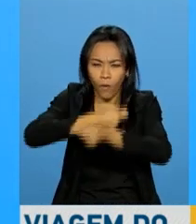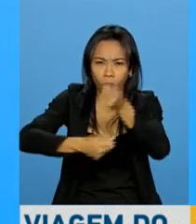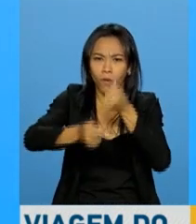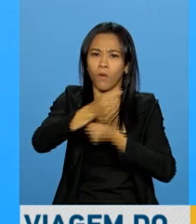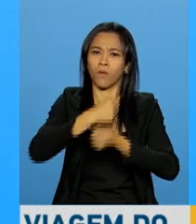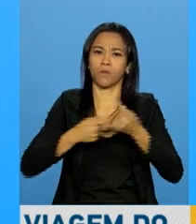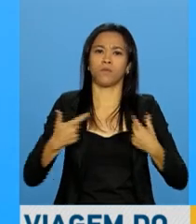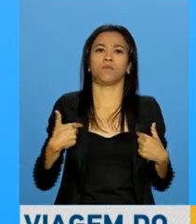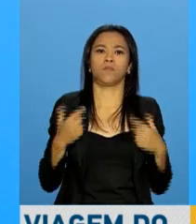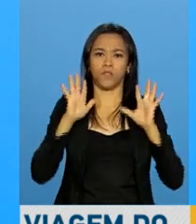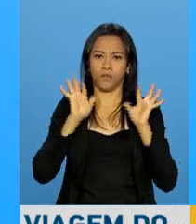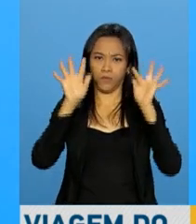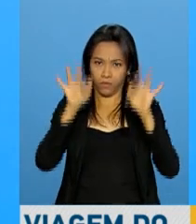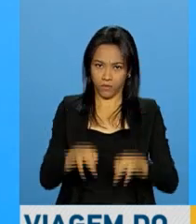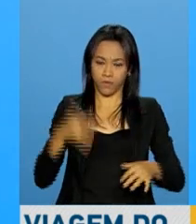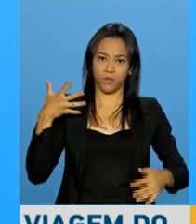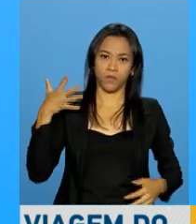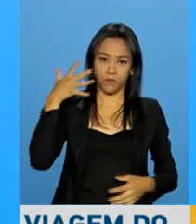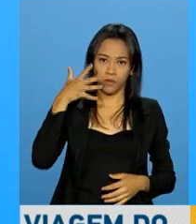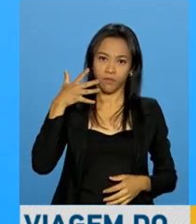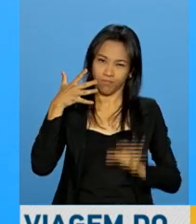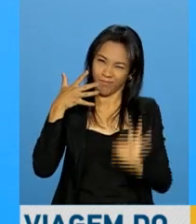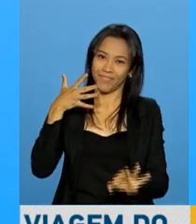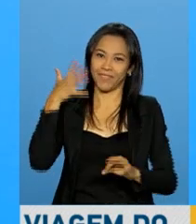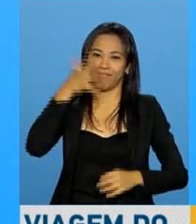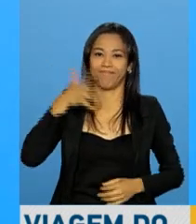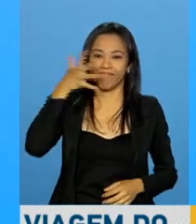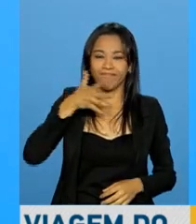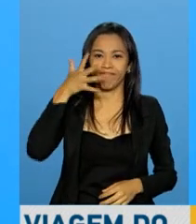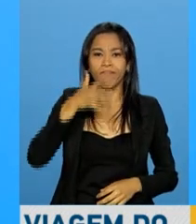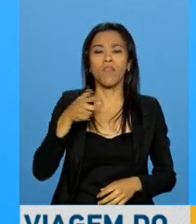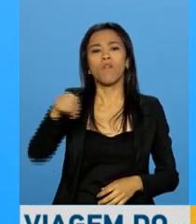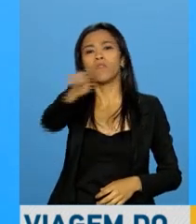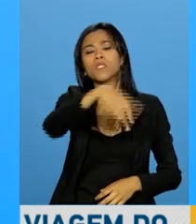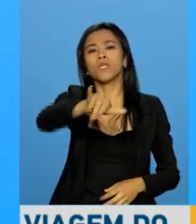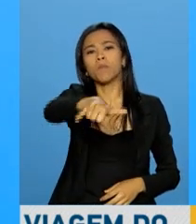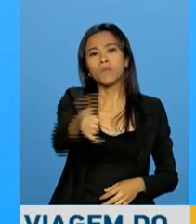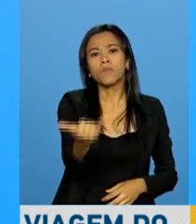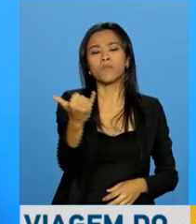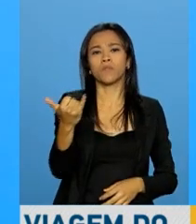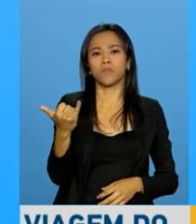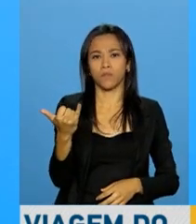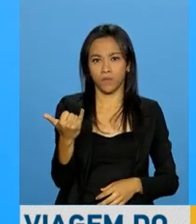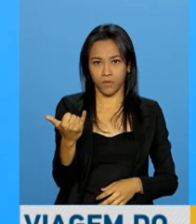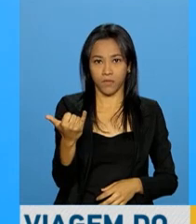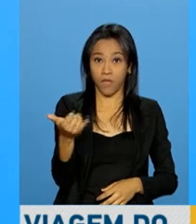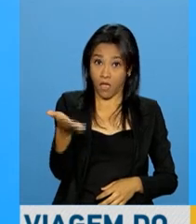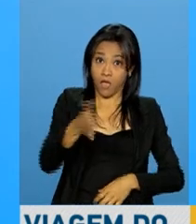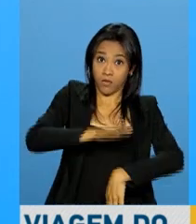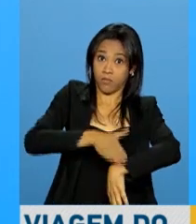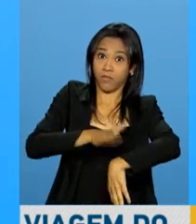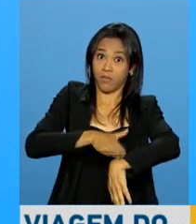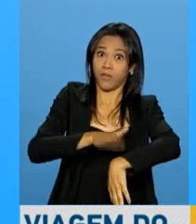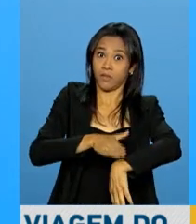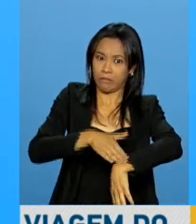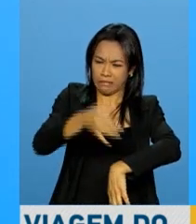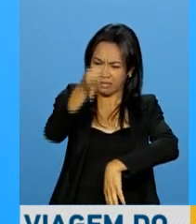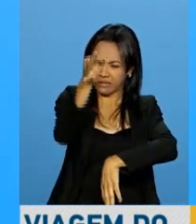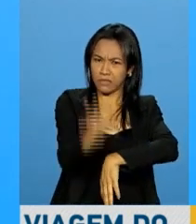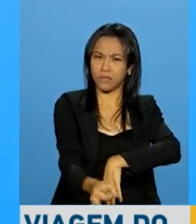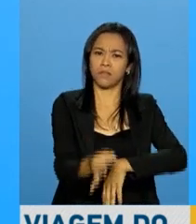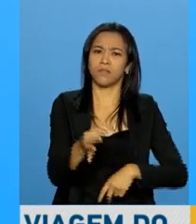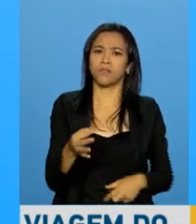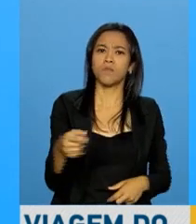para finalizar, agora para valer, aproveitem a chance. Este é o momento